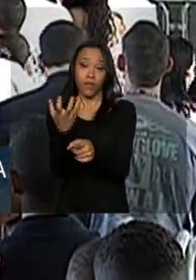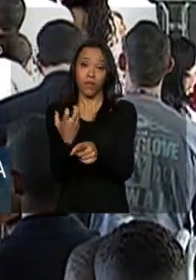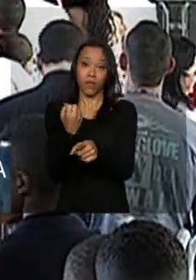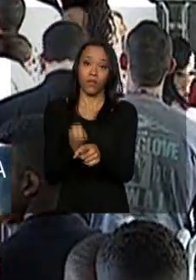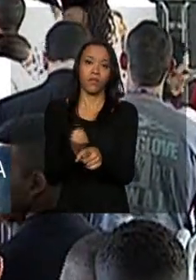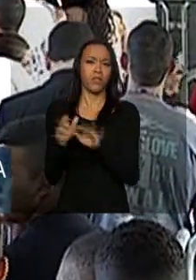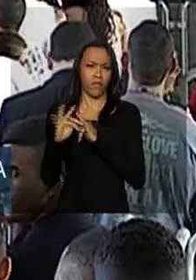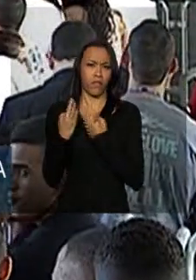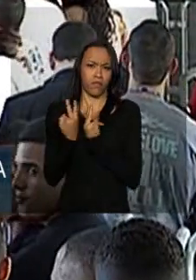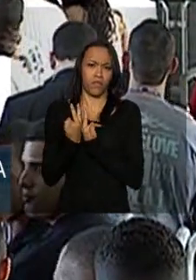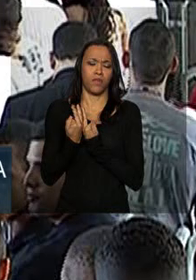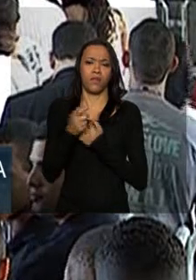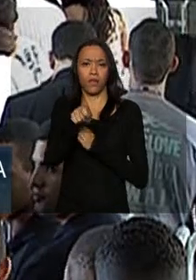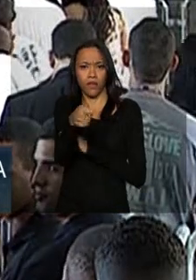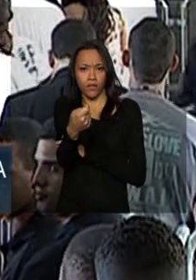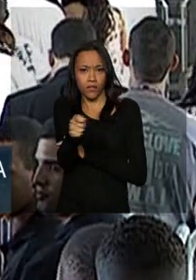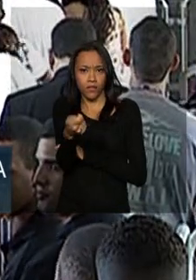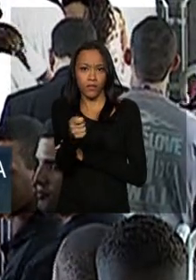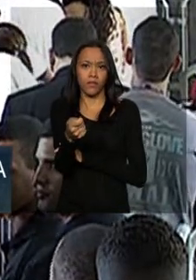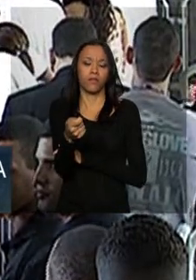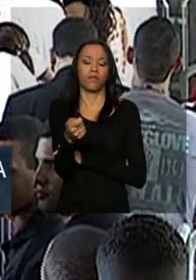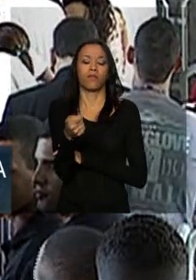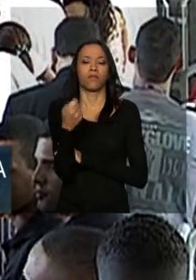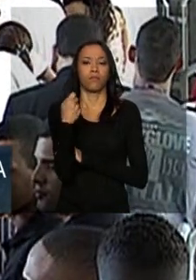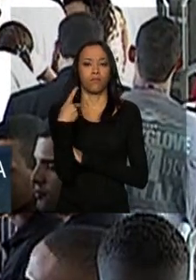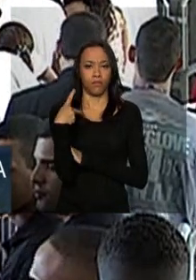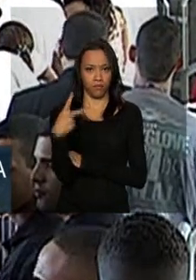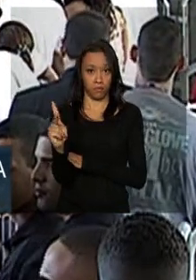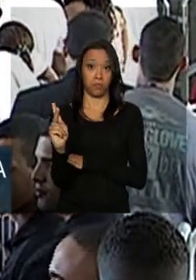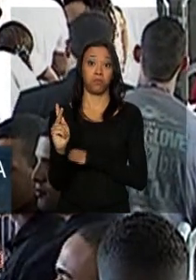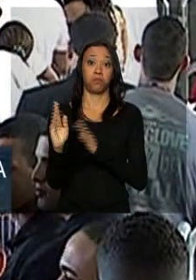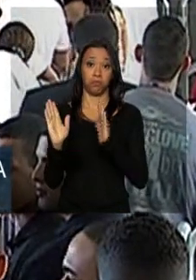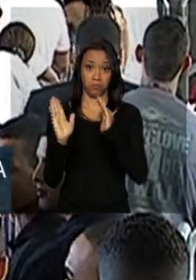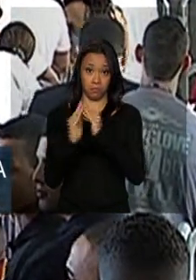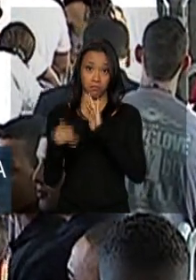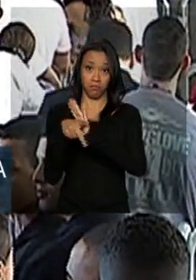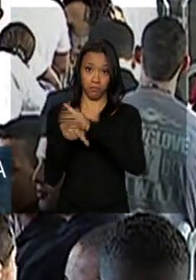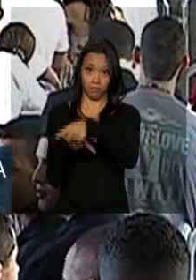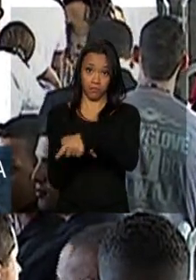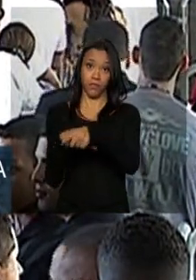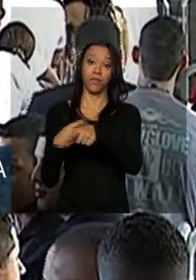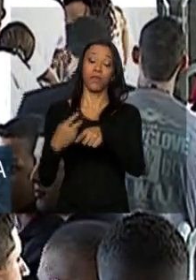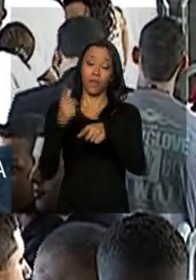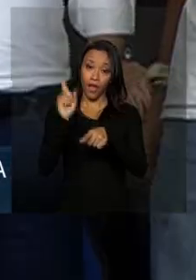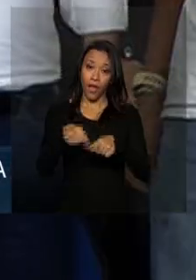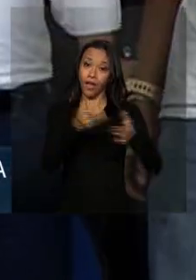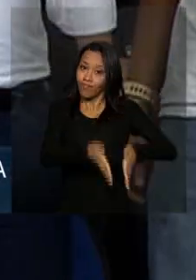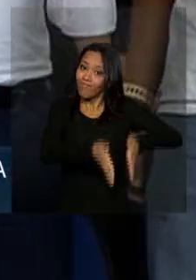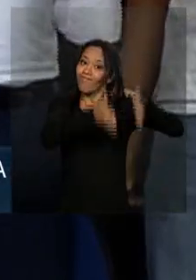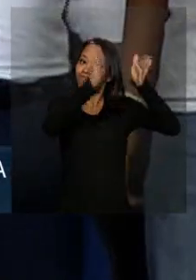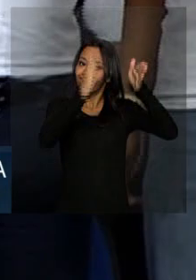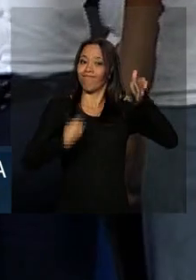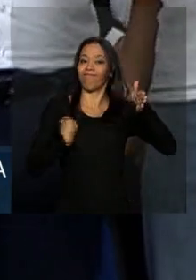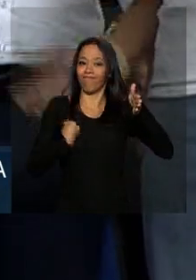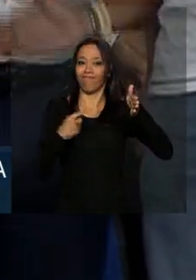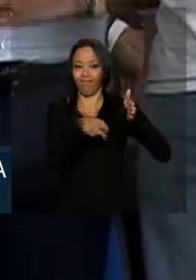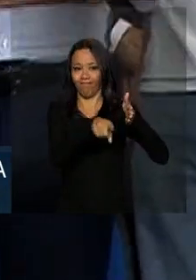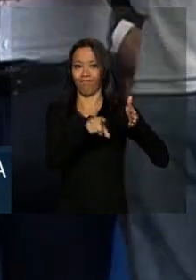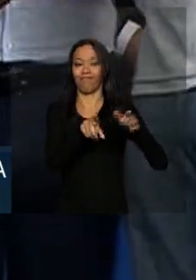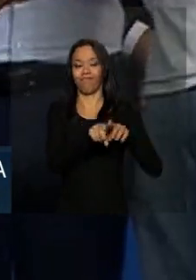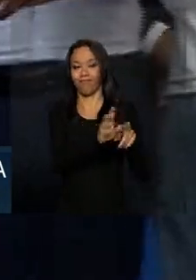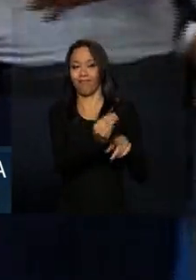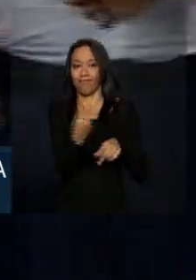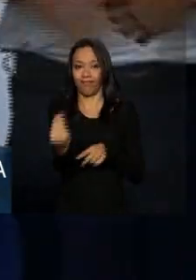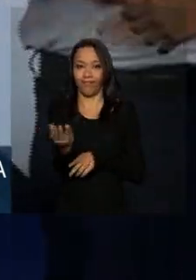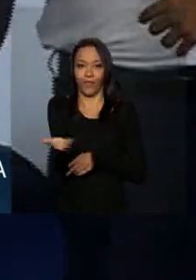da Silva e Família recebem as chaves da sua residência, que fica em um dos condomínios residenciais da